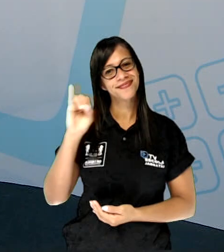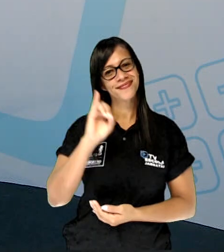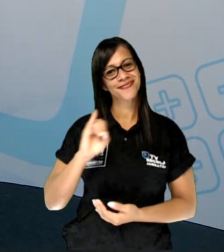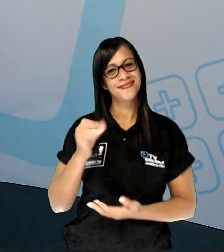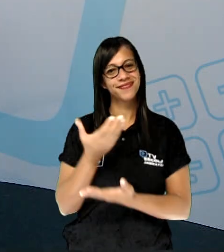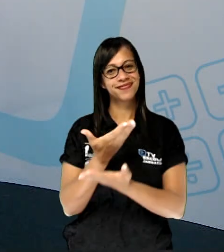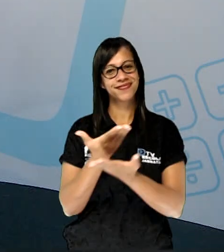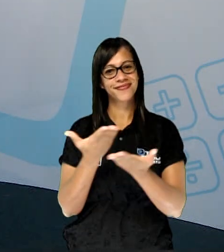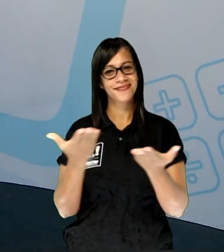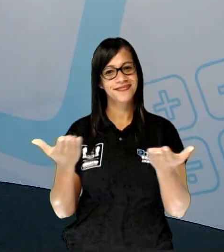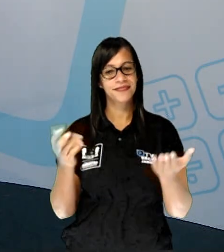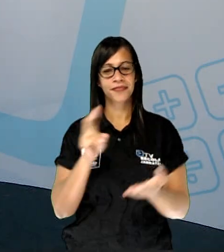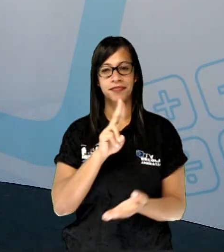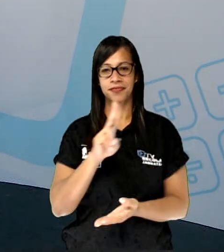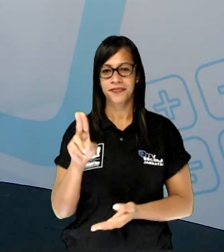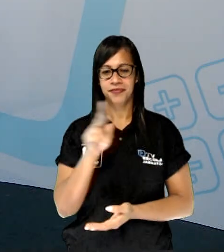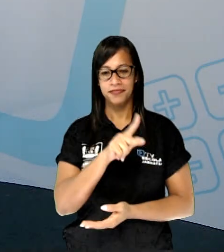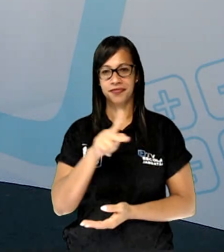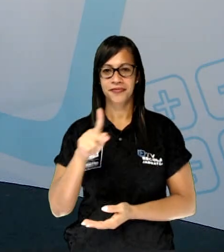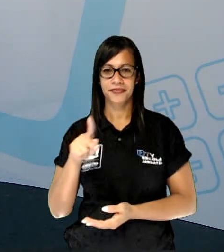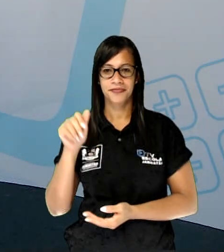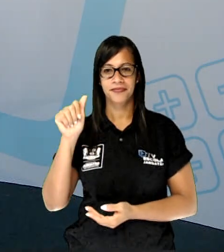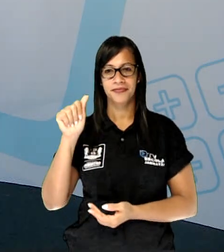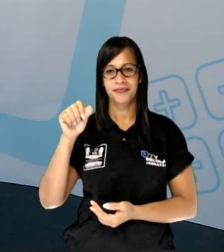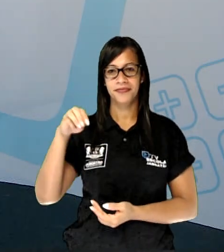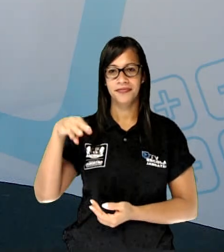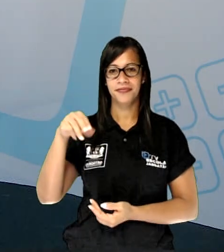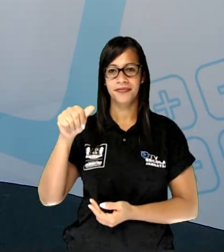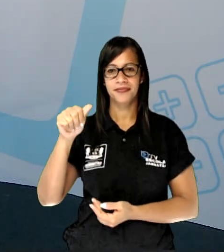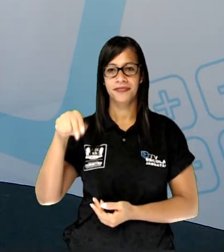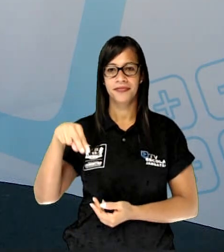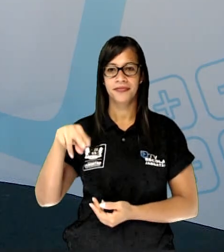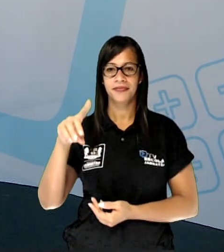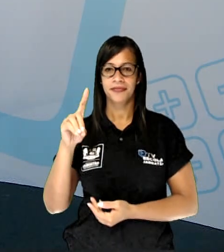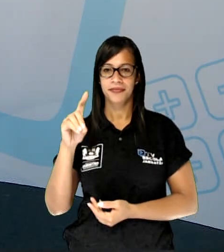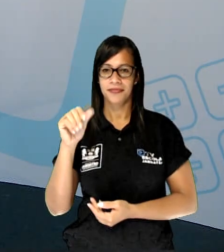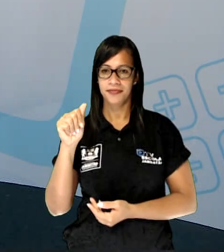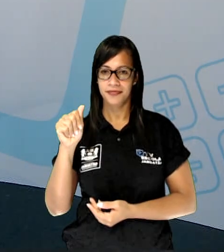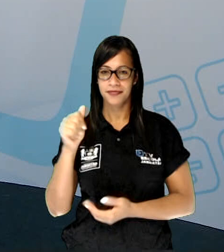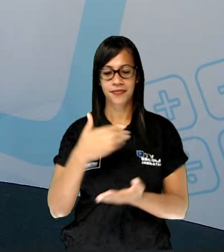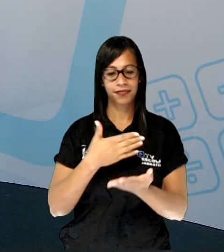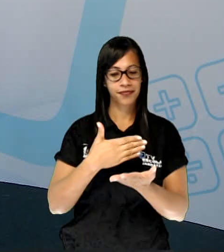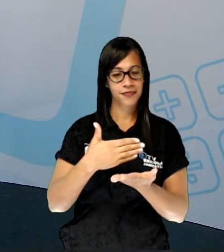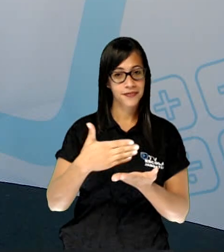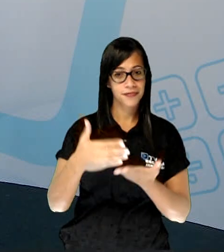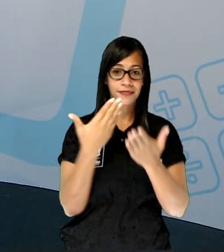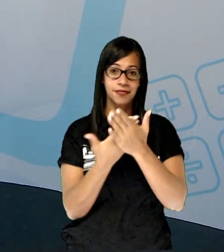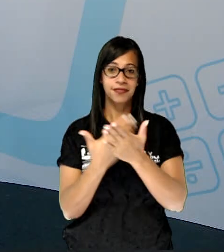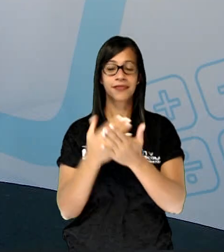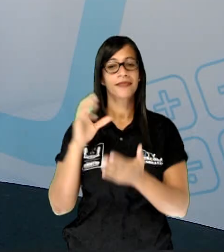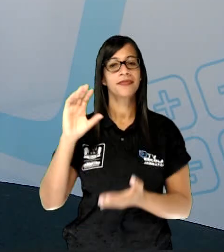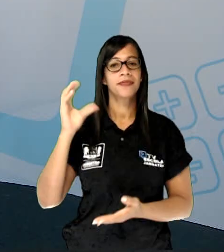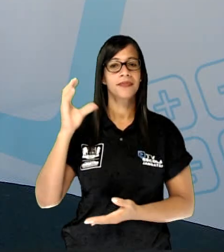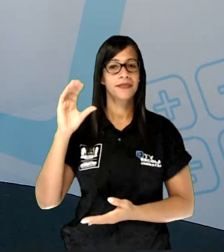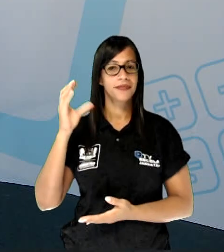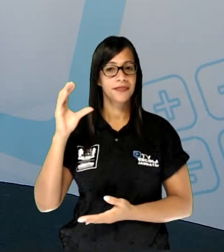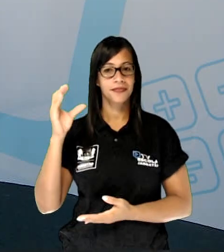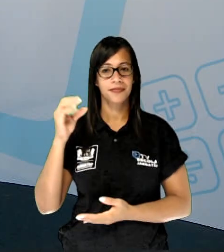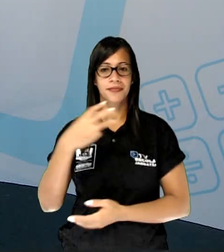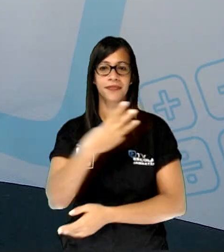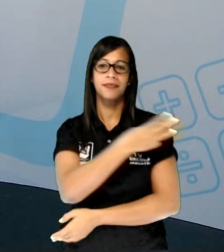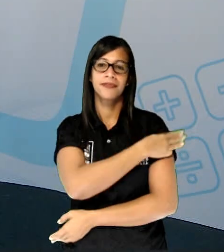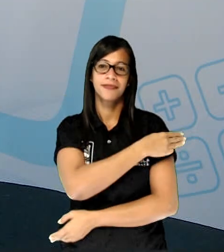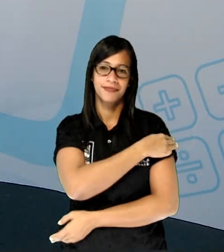pessoal, meu nome é Amanda Cisneiros e vamos começar mais um componente curricular de ciências para os estudantes do terceiro